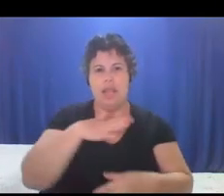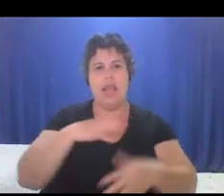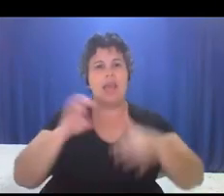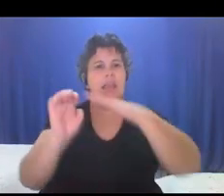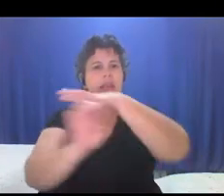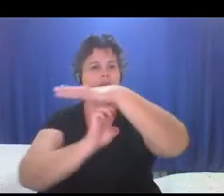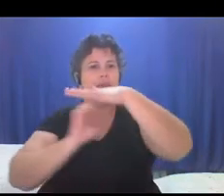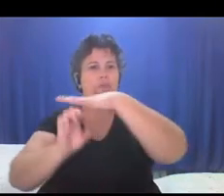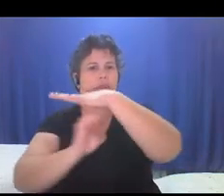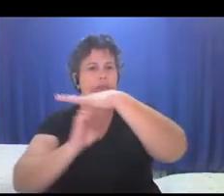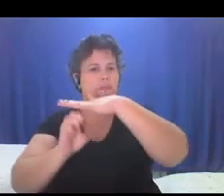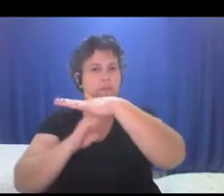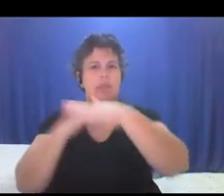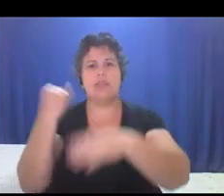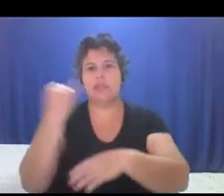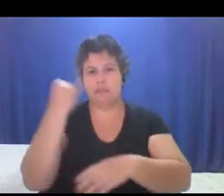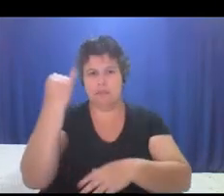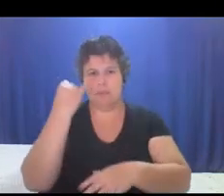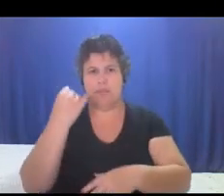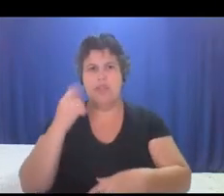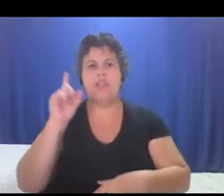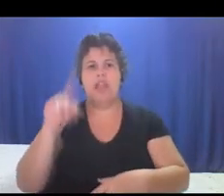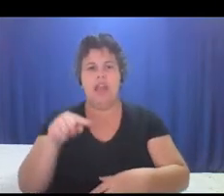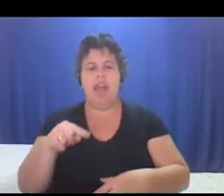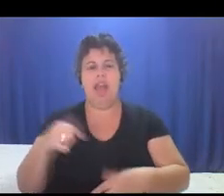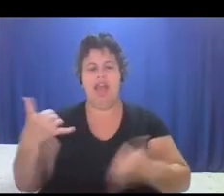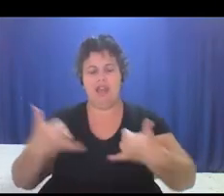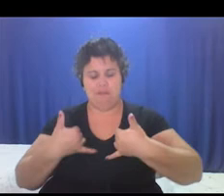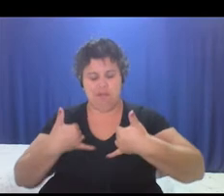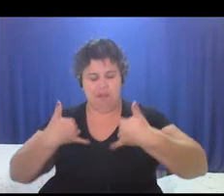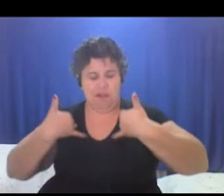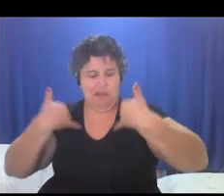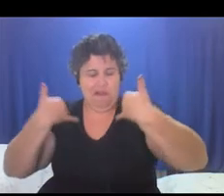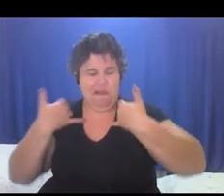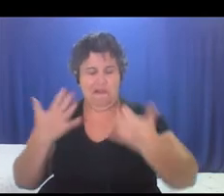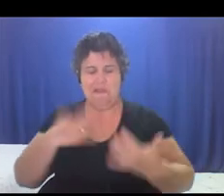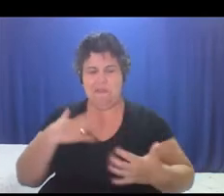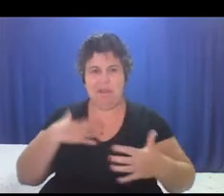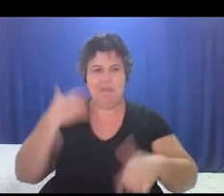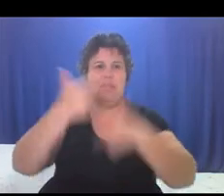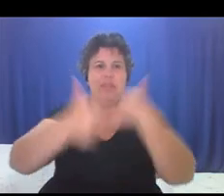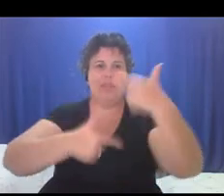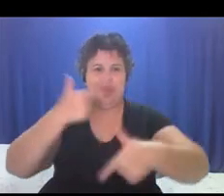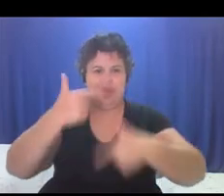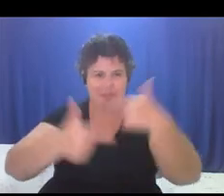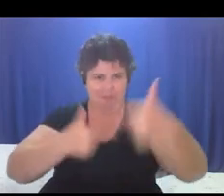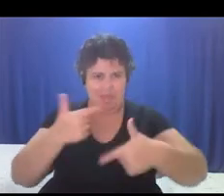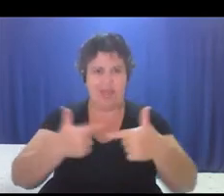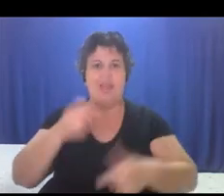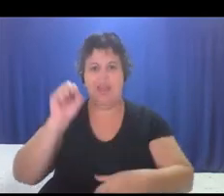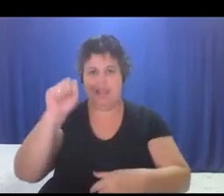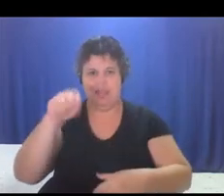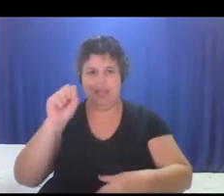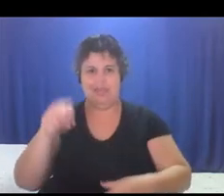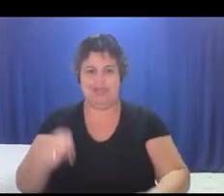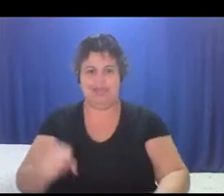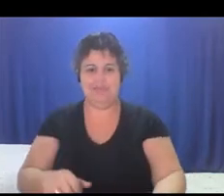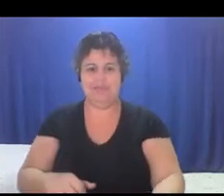porte, é um orgulho para mim, assim mesmo, fazer parte desse grande time.